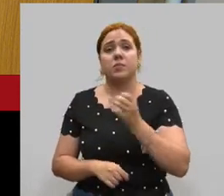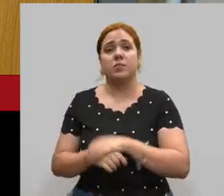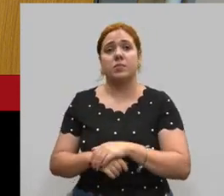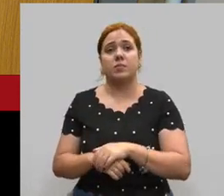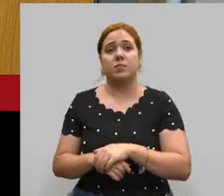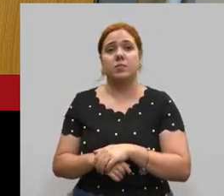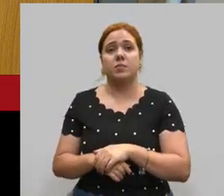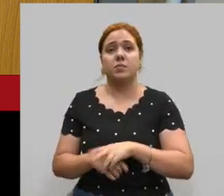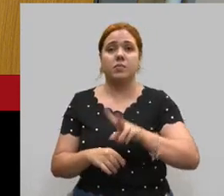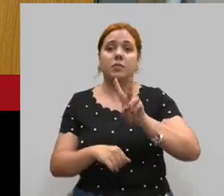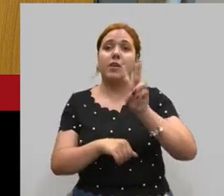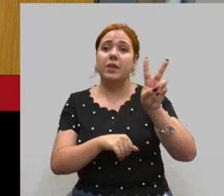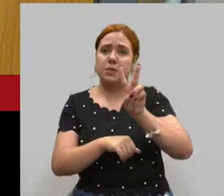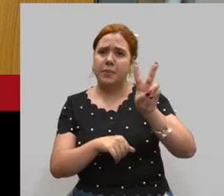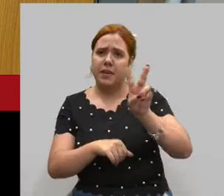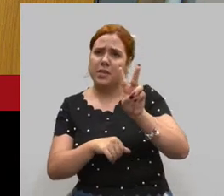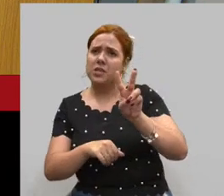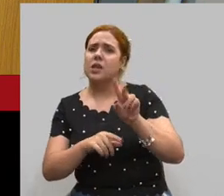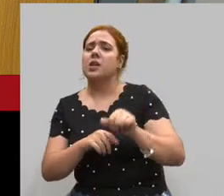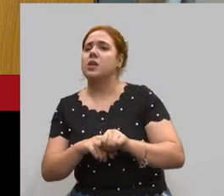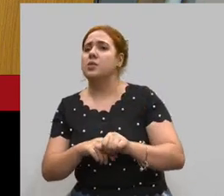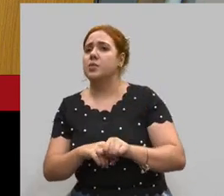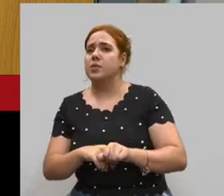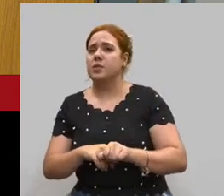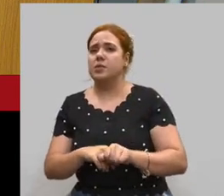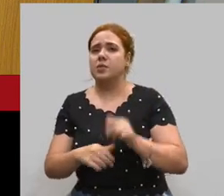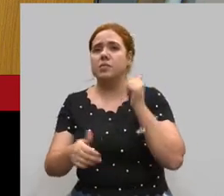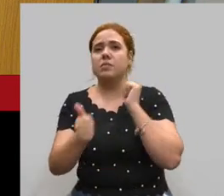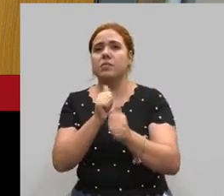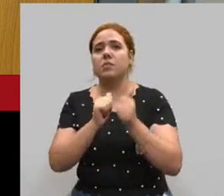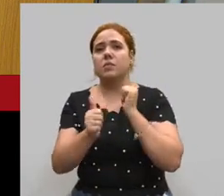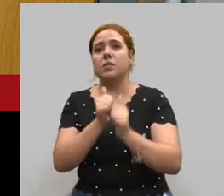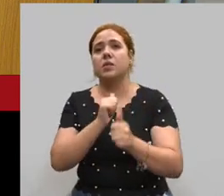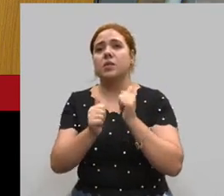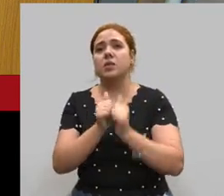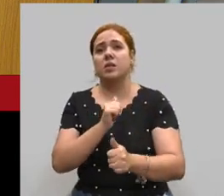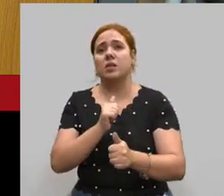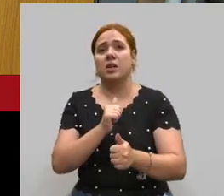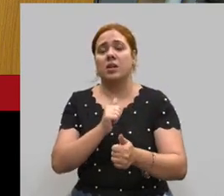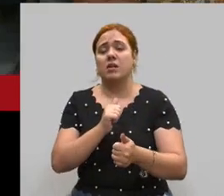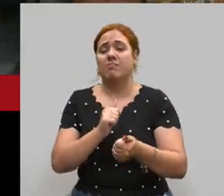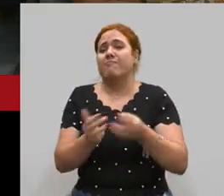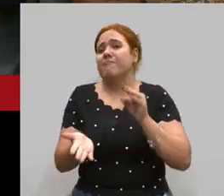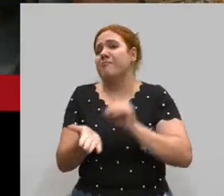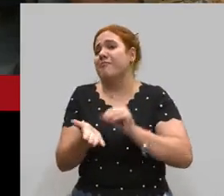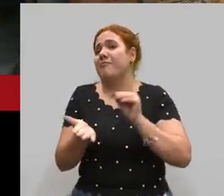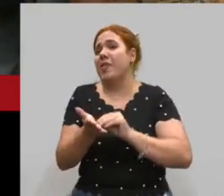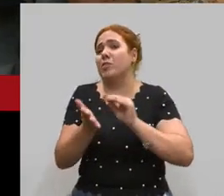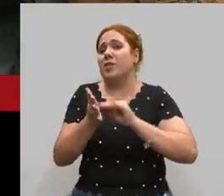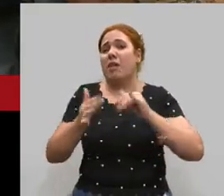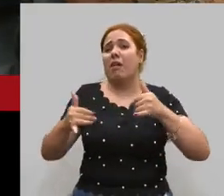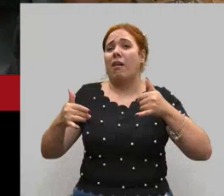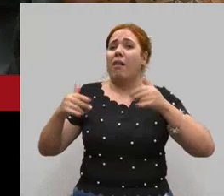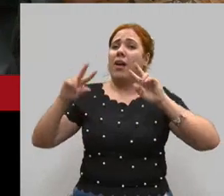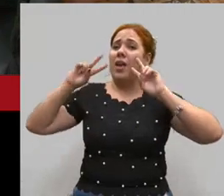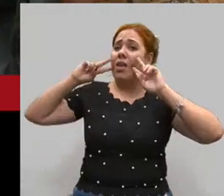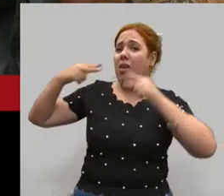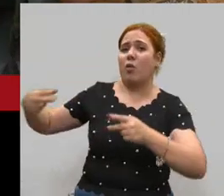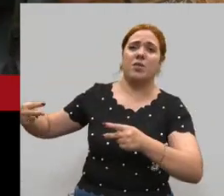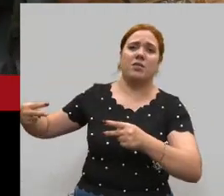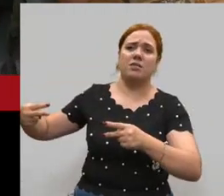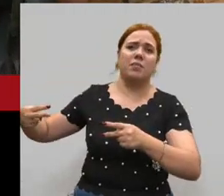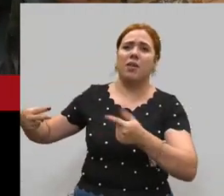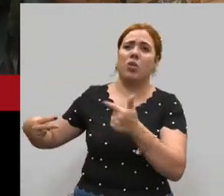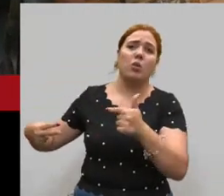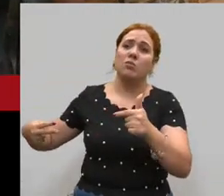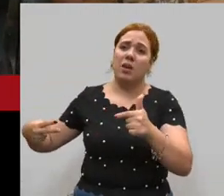vespasian o esporte o paradesporto nunca foi valorizado Como tem sido valorizado na gão da nossa prefeita